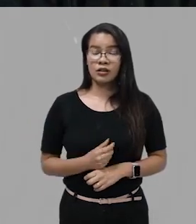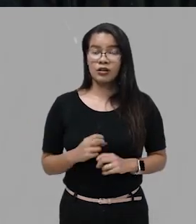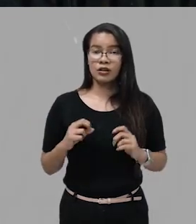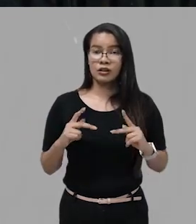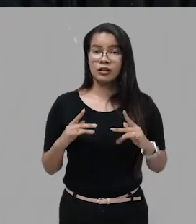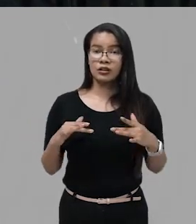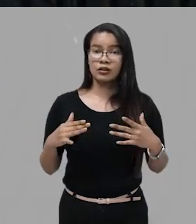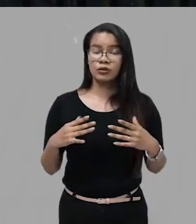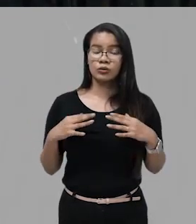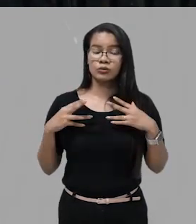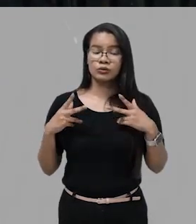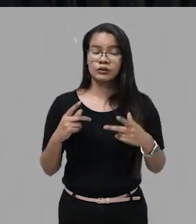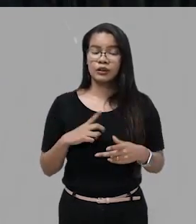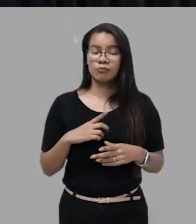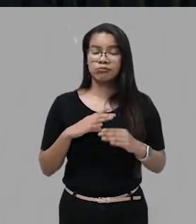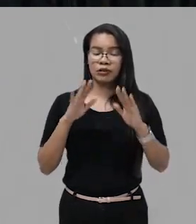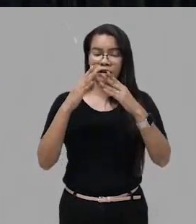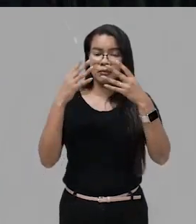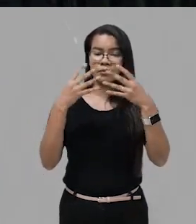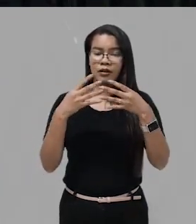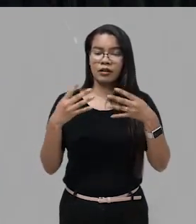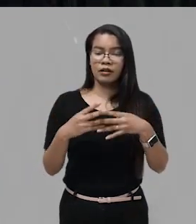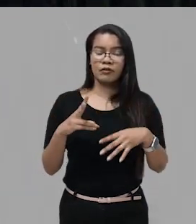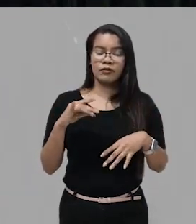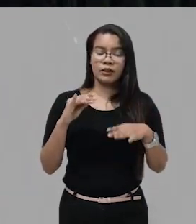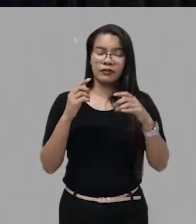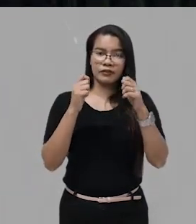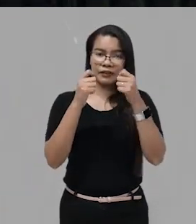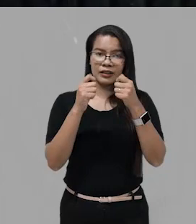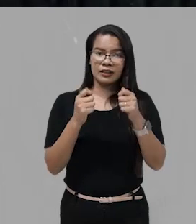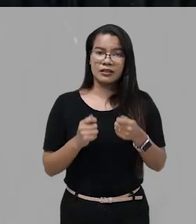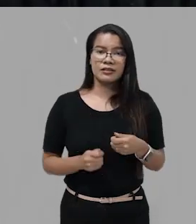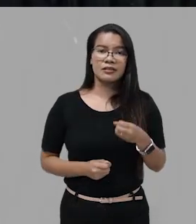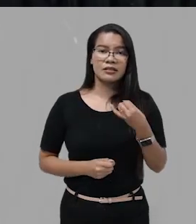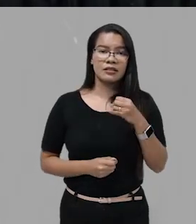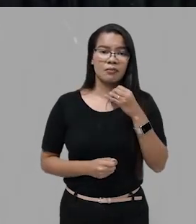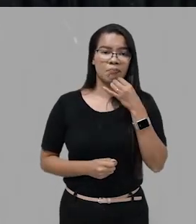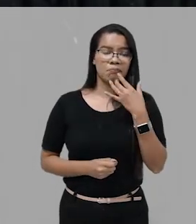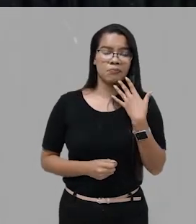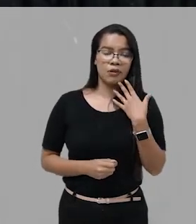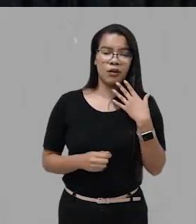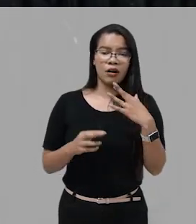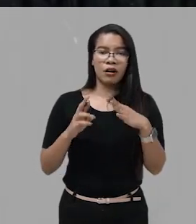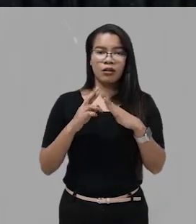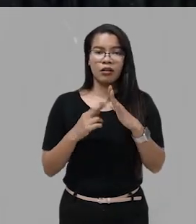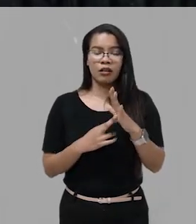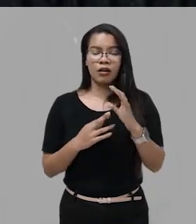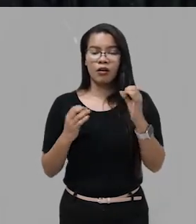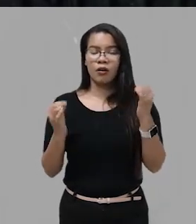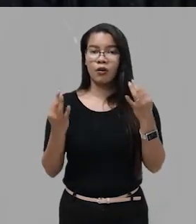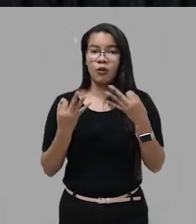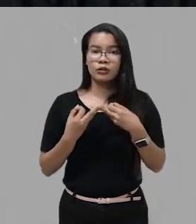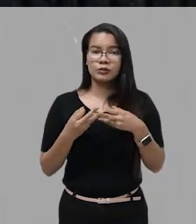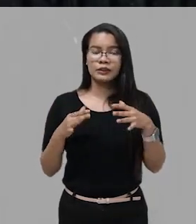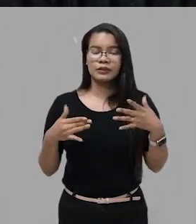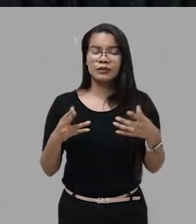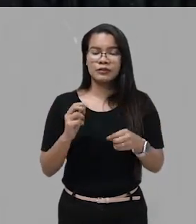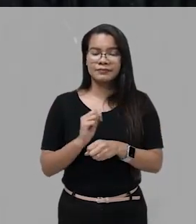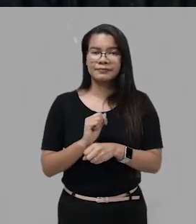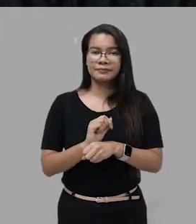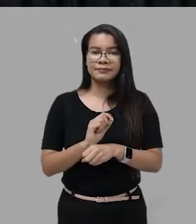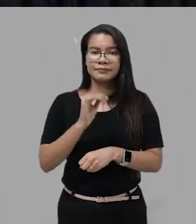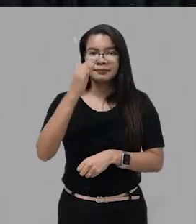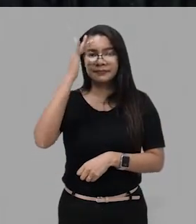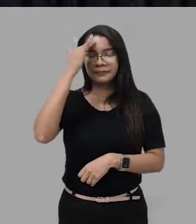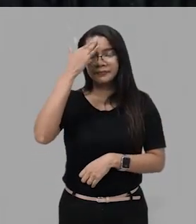tudo isso tem uma tabelinha que eles sempre vão avaliar se está bom, regular, ótimo. Então, galerinha, eu vou ficando por aqui. Eu espero que vocês